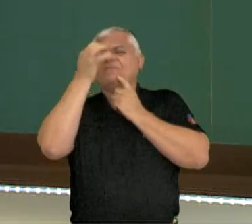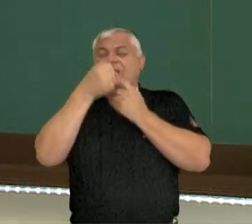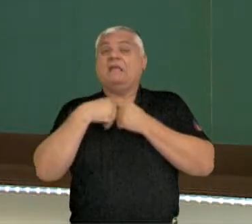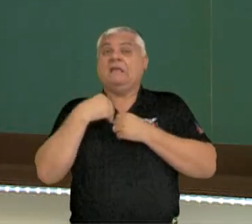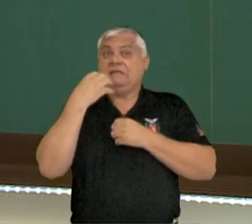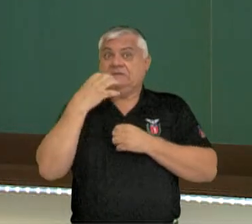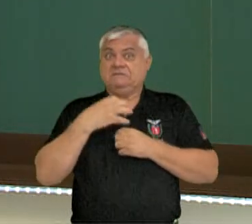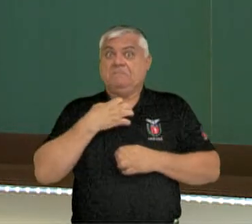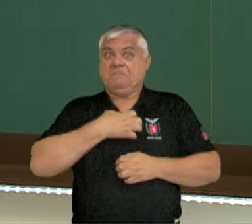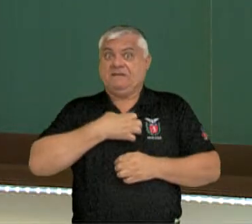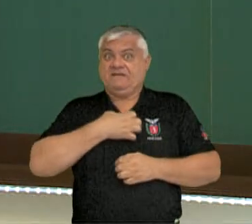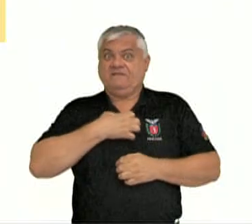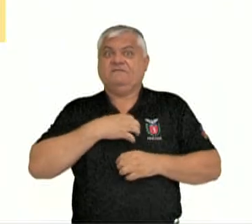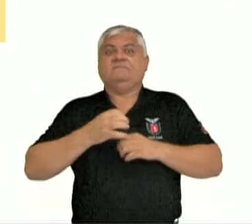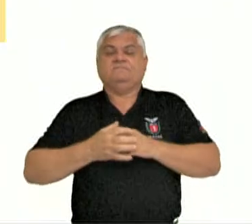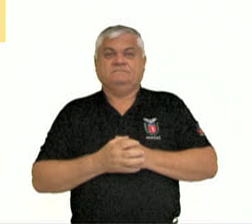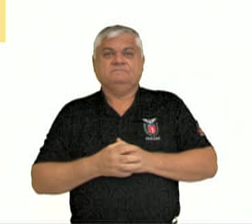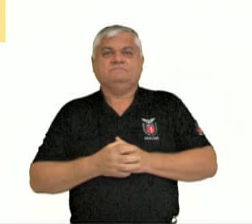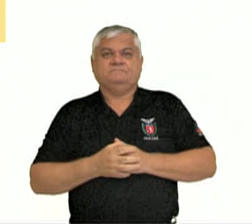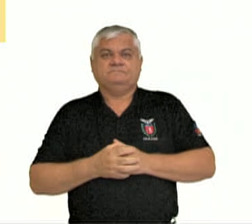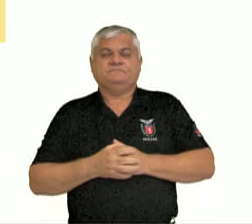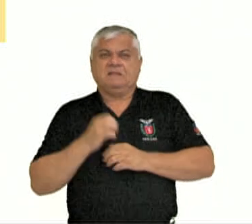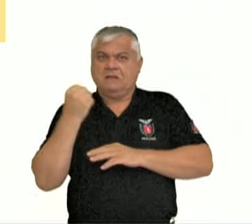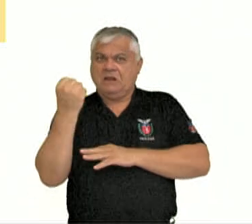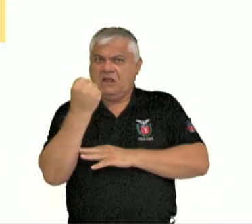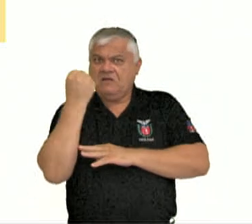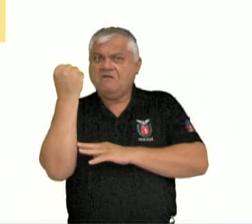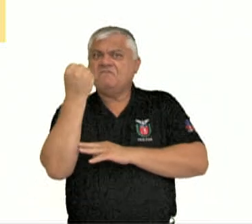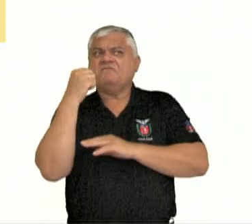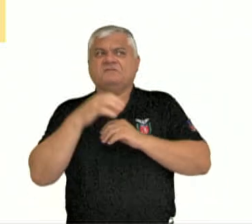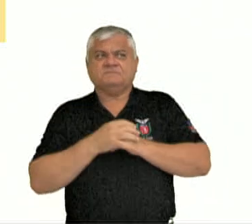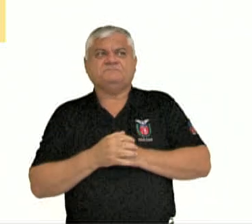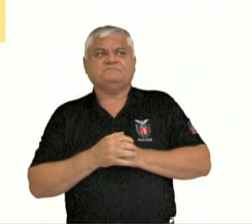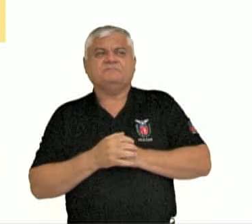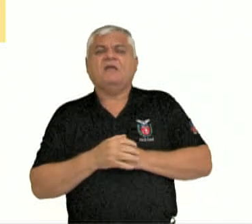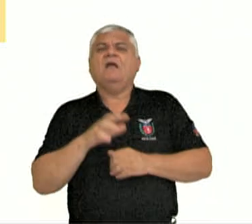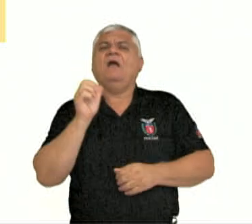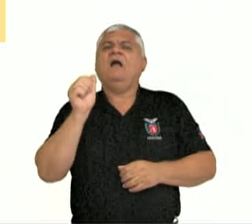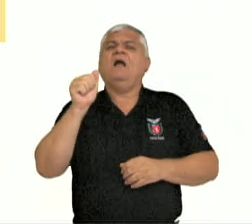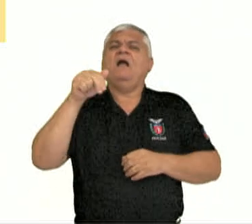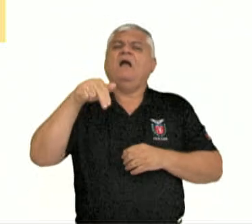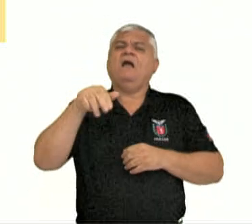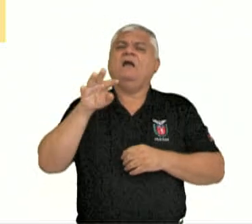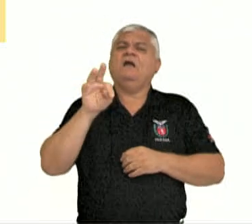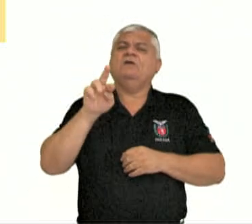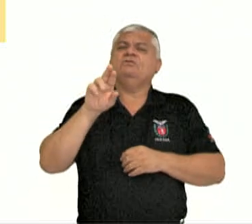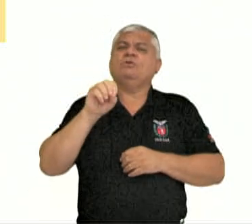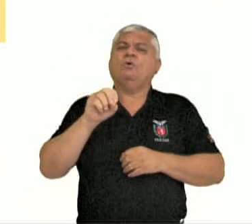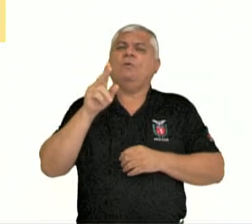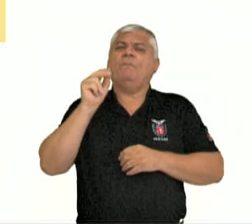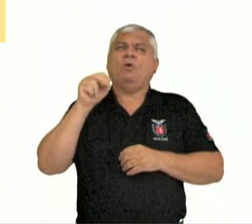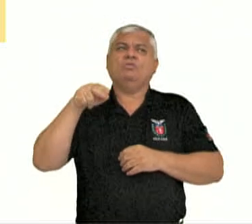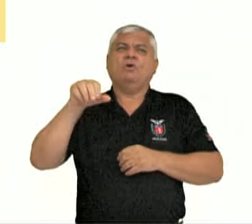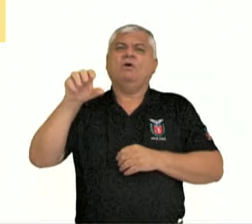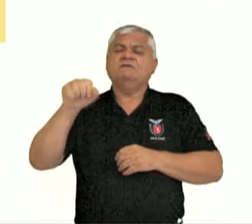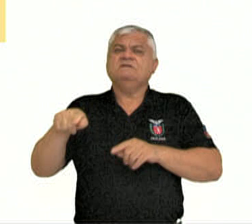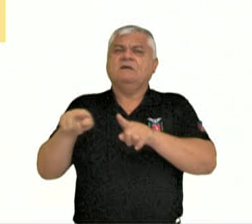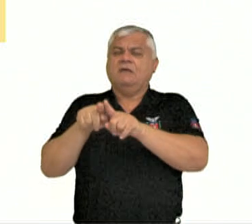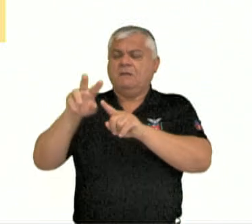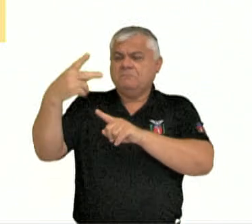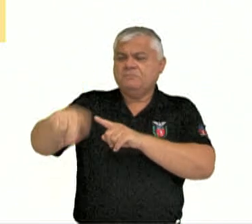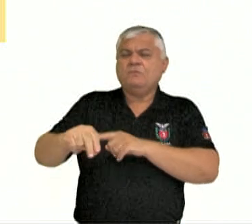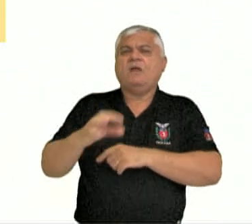brava, tá? A antroponose é uma doença que acomete animais silvestres, cães não vacinados